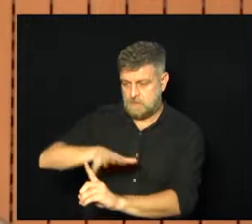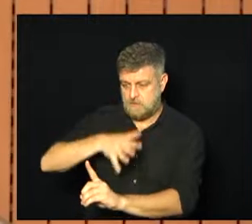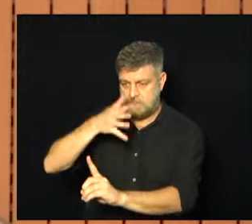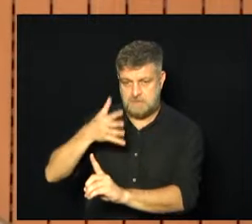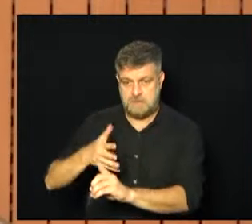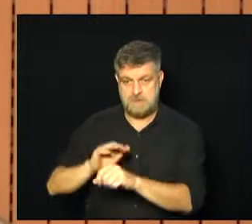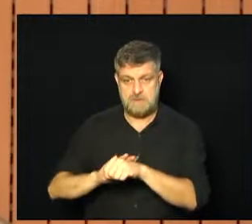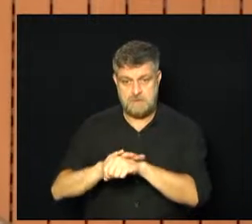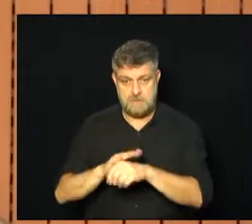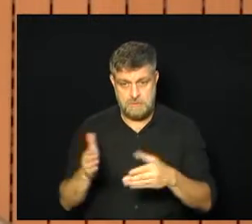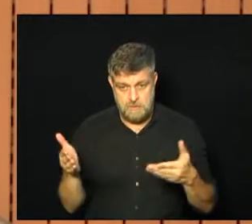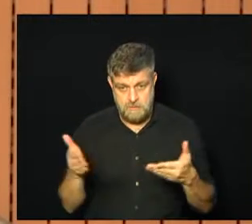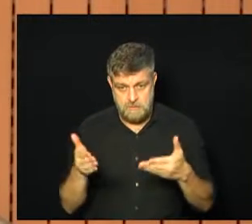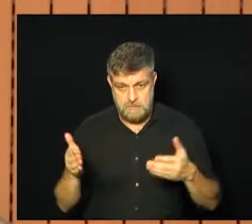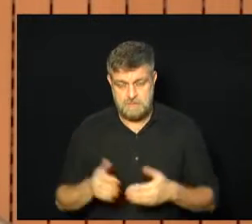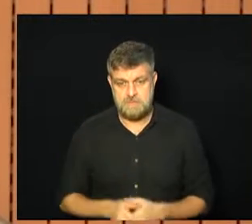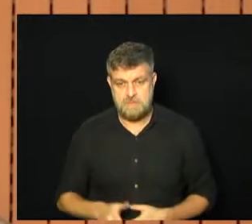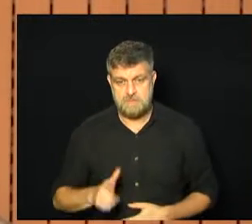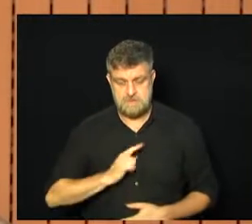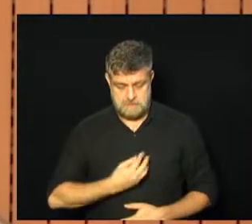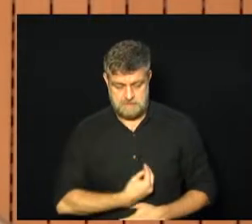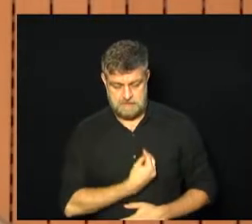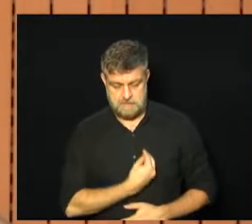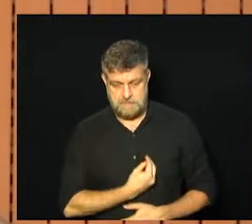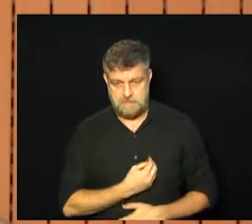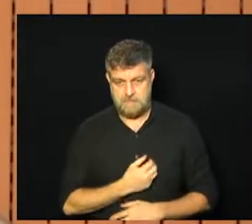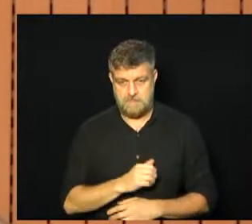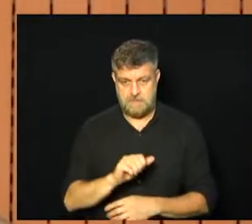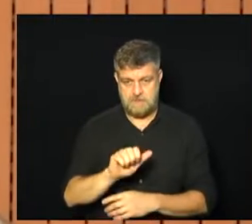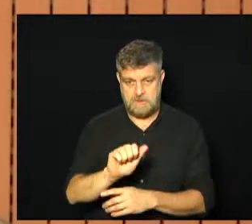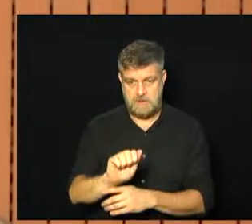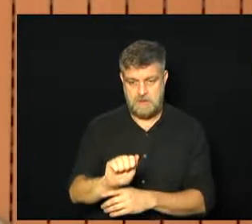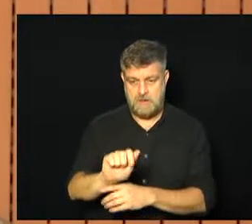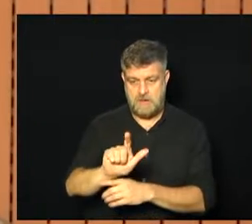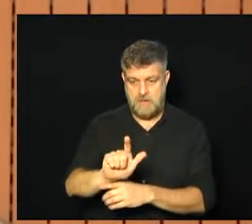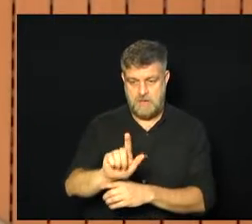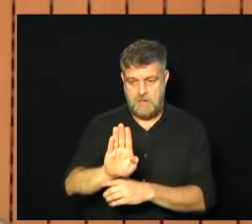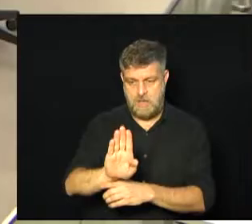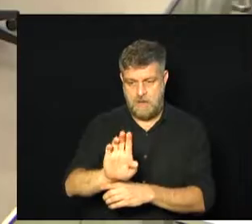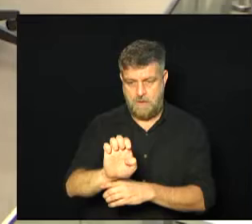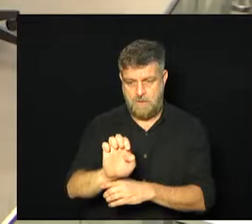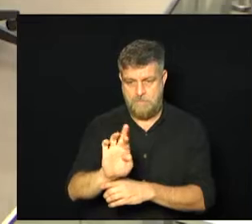desta noite. Por favor, recebam Alberto Naciaceni.